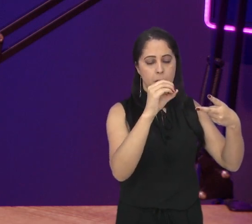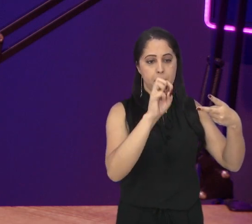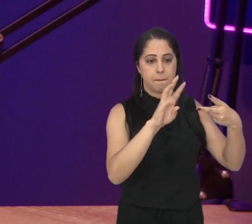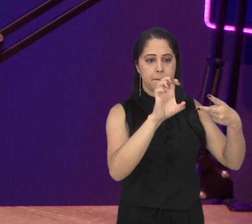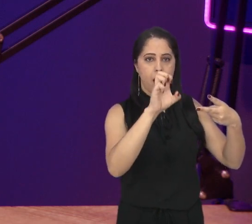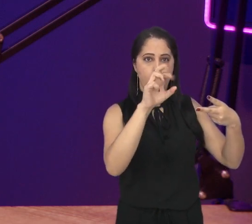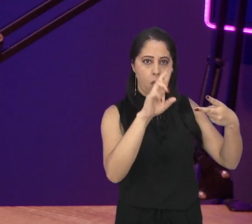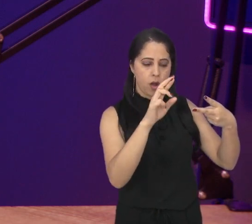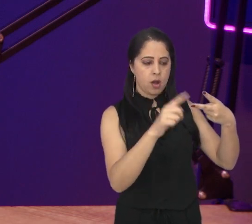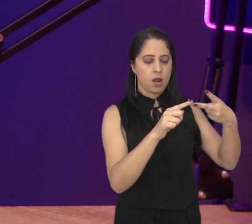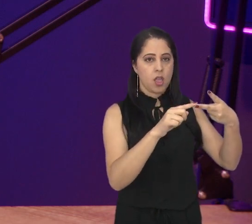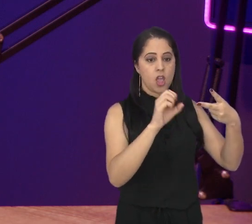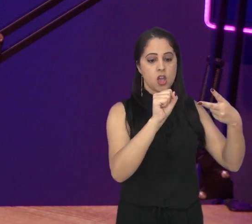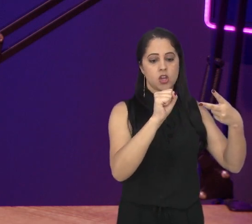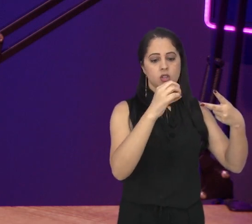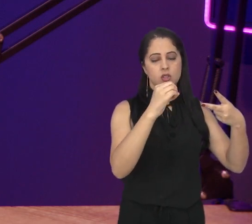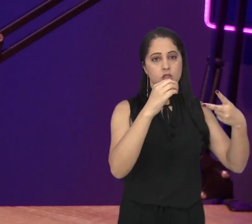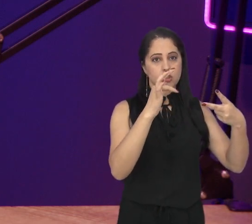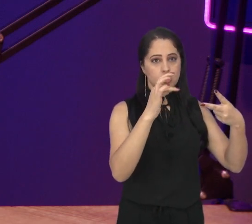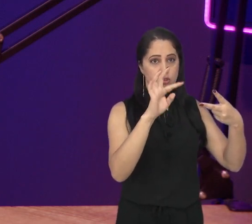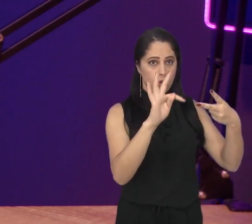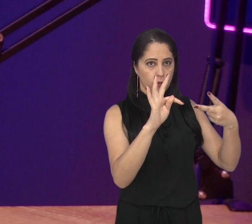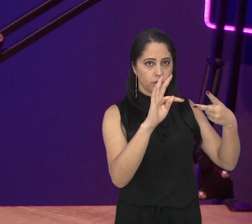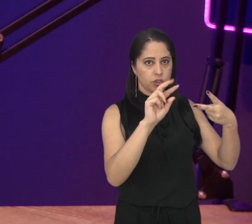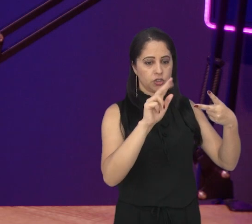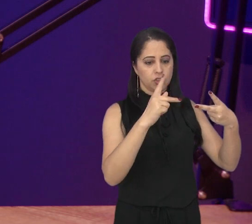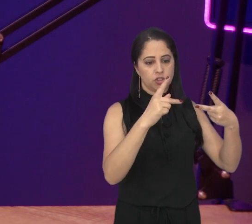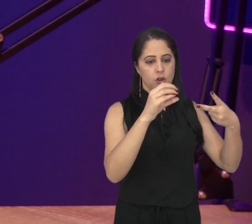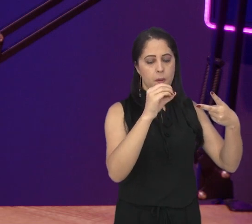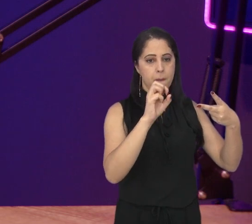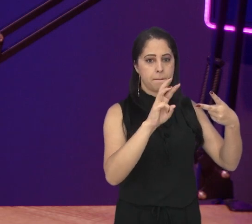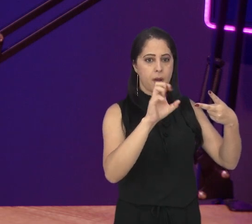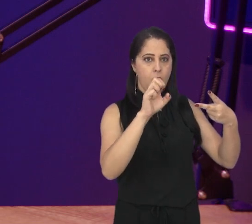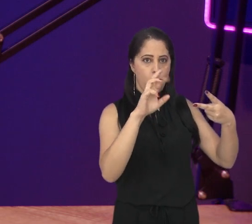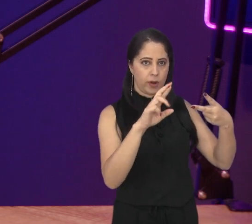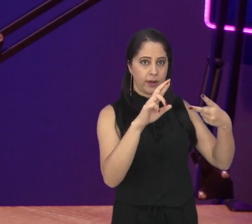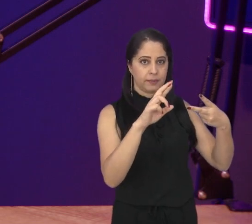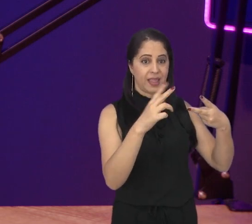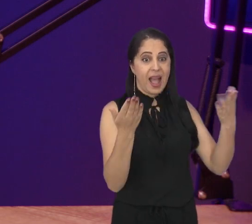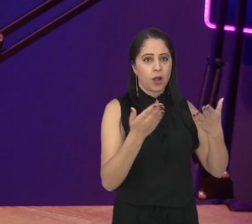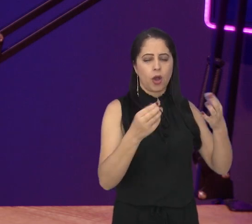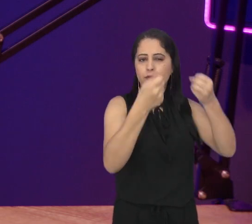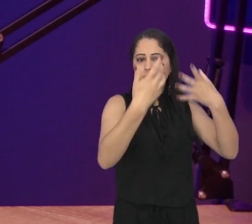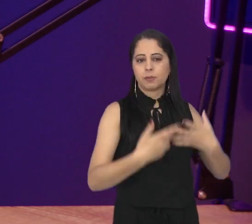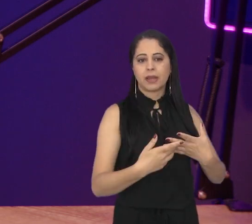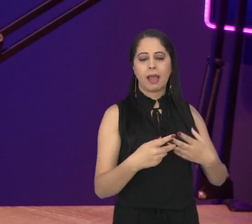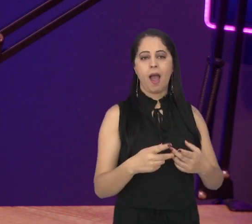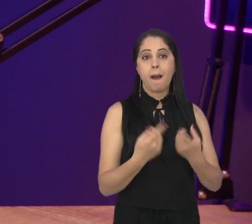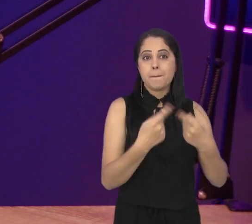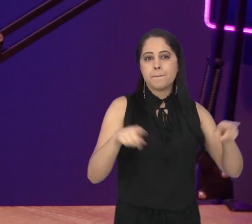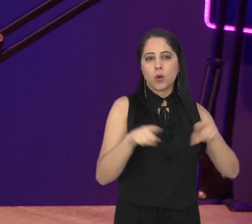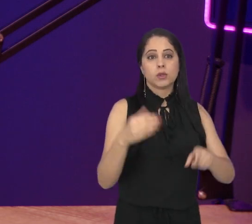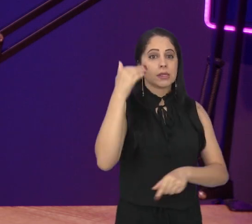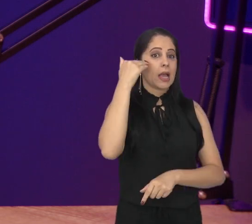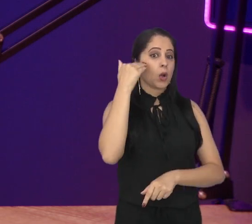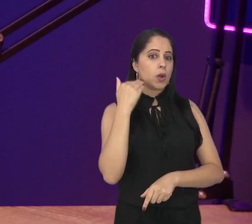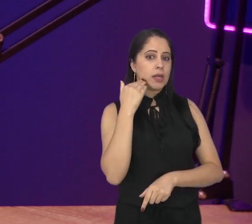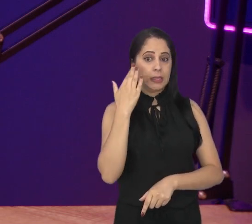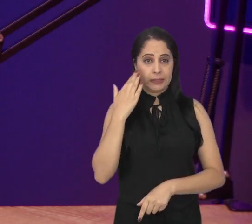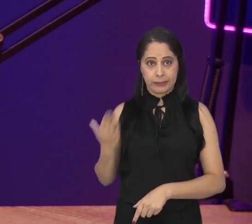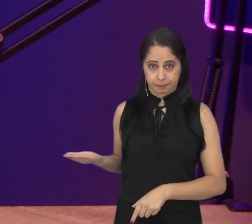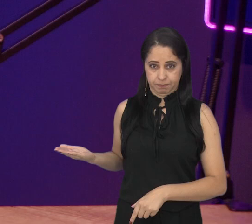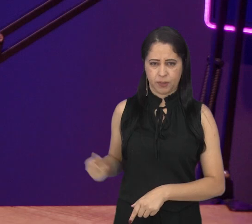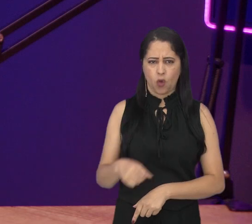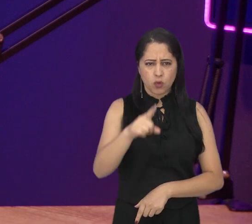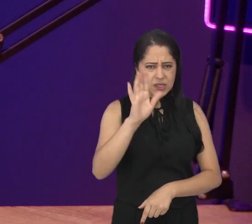YouTube. E pra gente poder explicar isso de uma forma melhor, eu vou falar um pouquinho mais de K-pop. Então, assim, eu não sei se vocês aí de